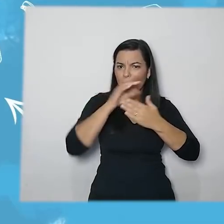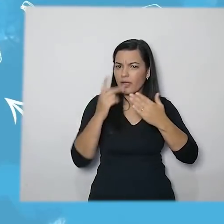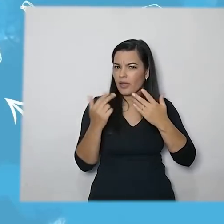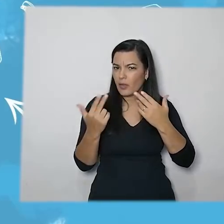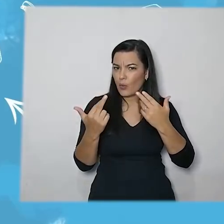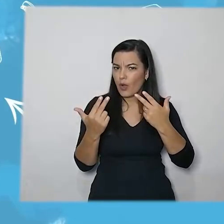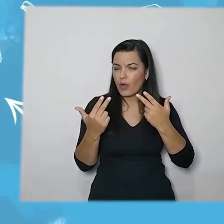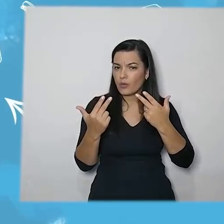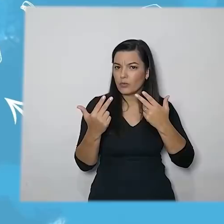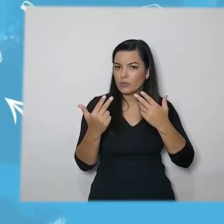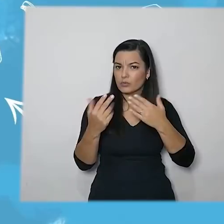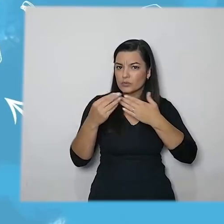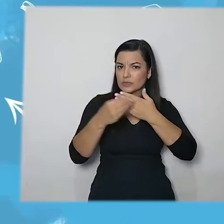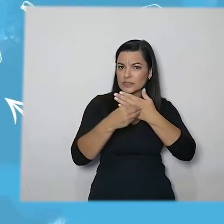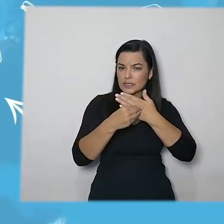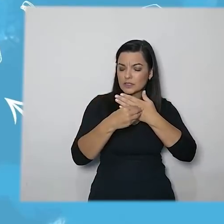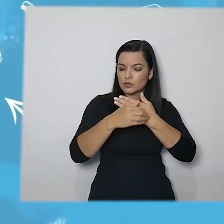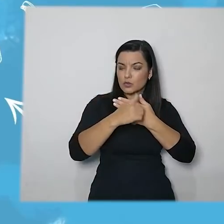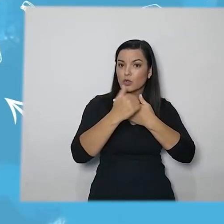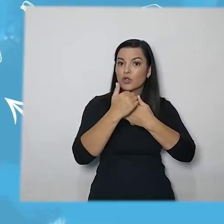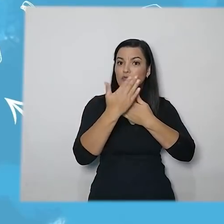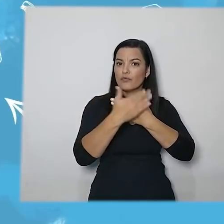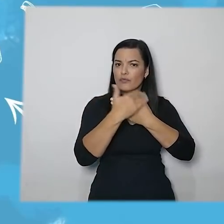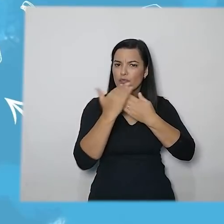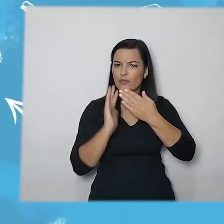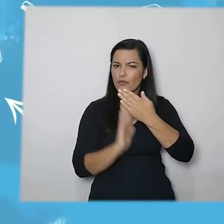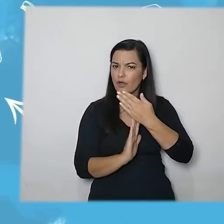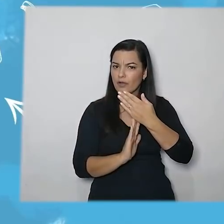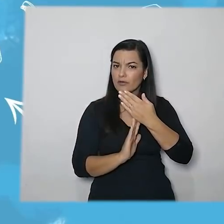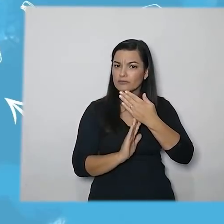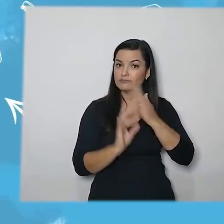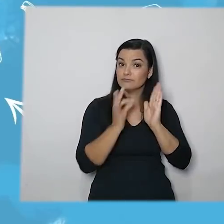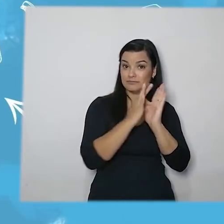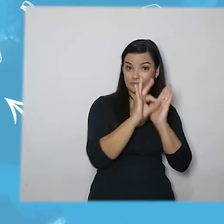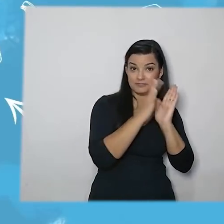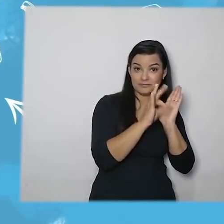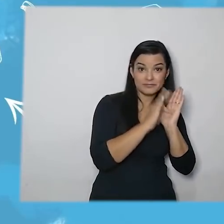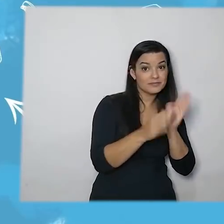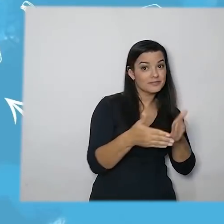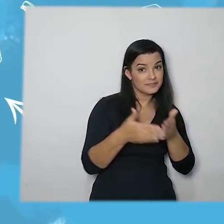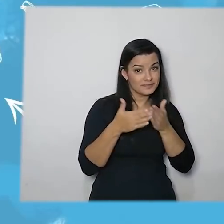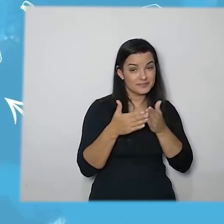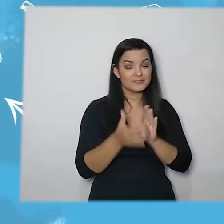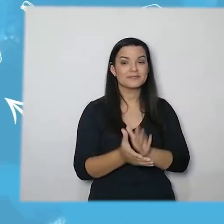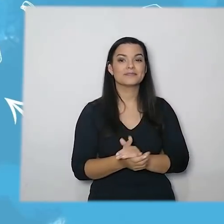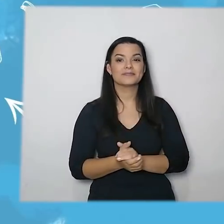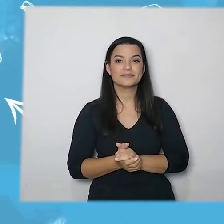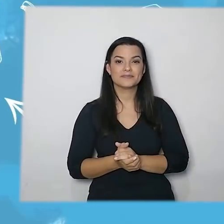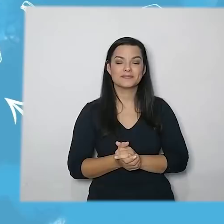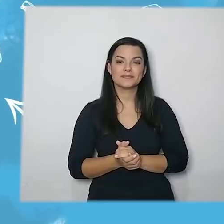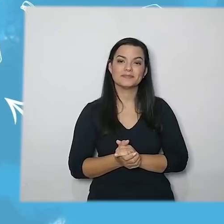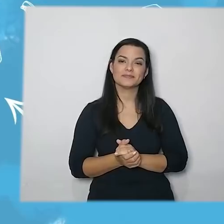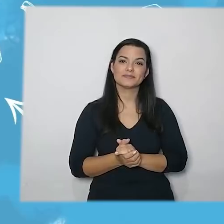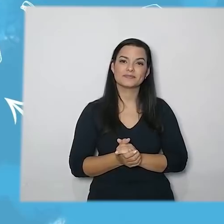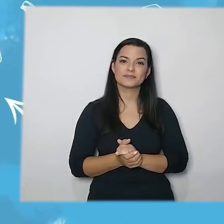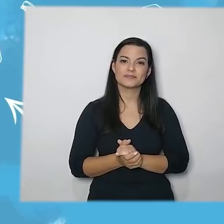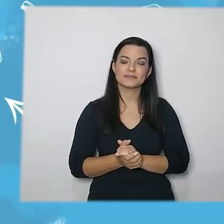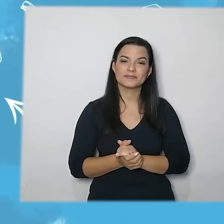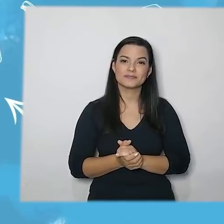nós temos externamente? Vai registrando aí no seu caderno.